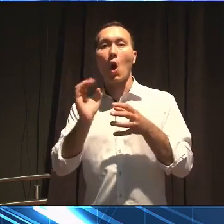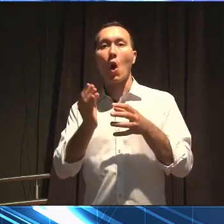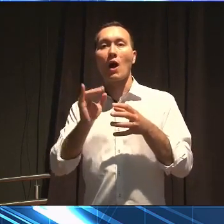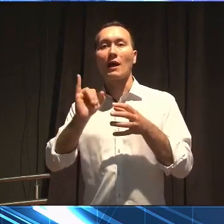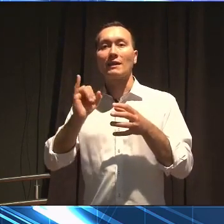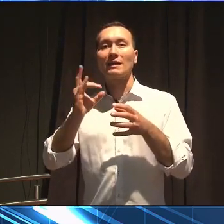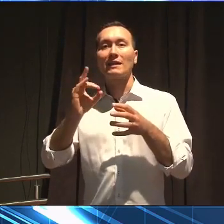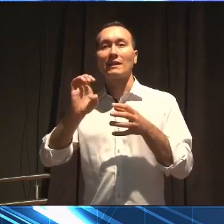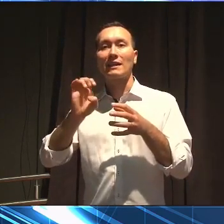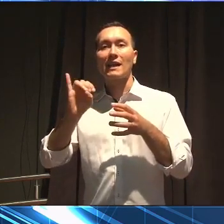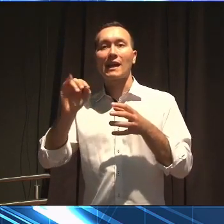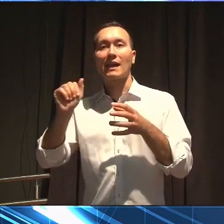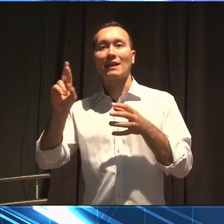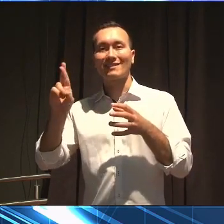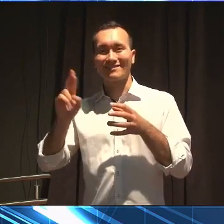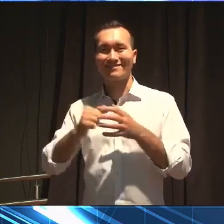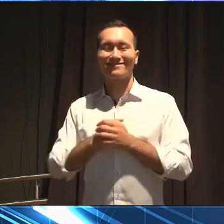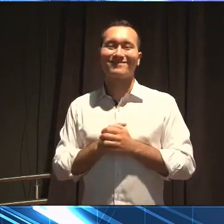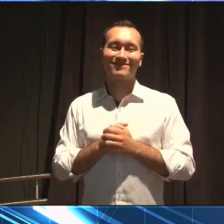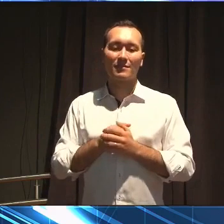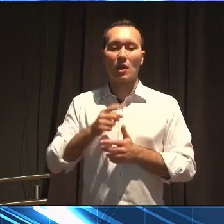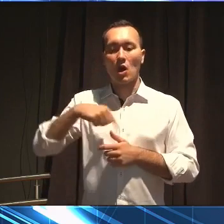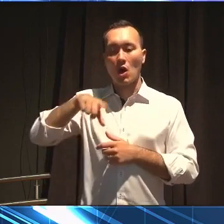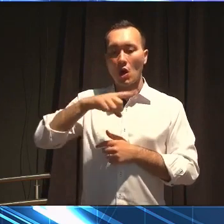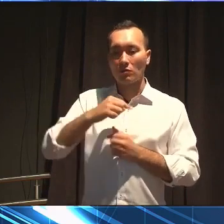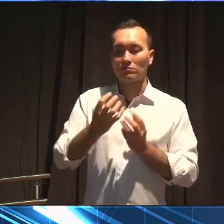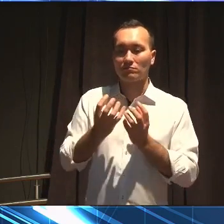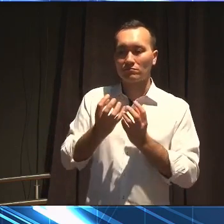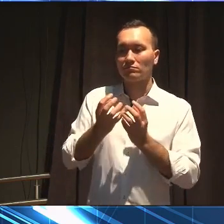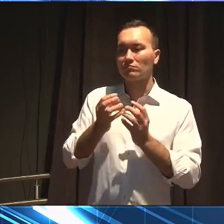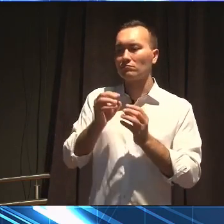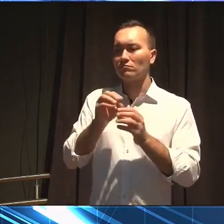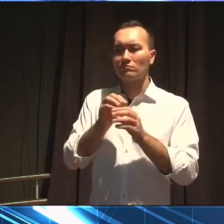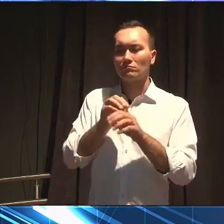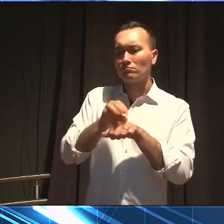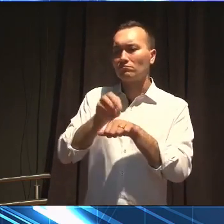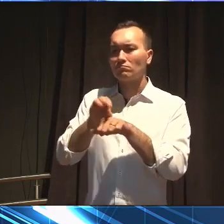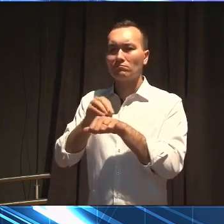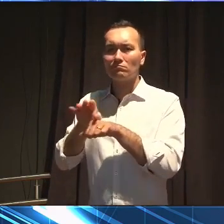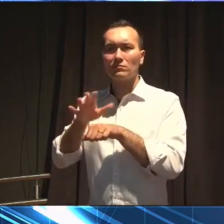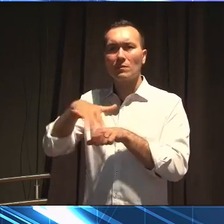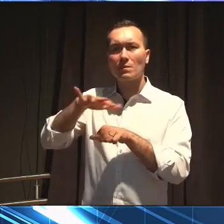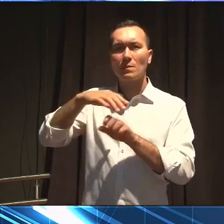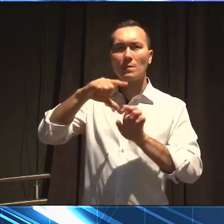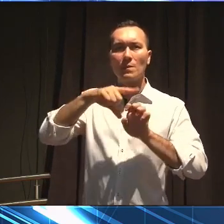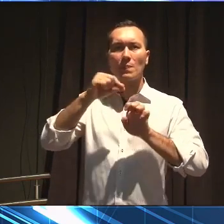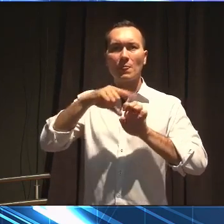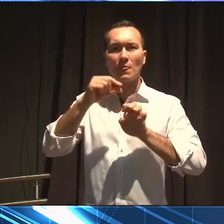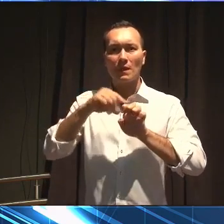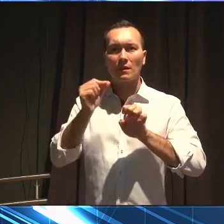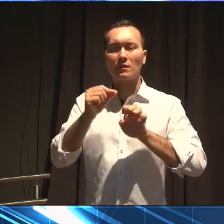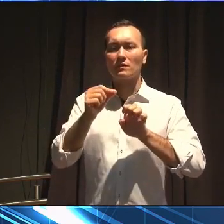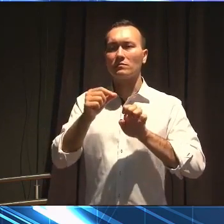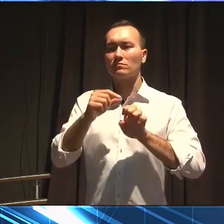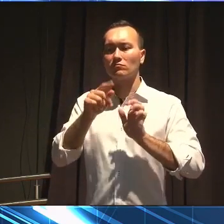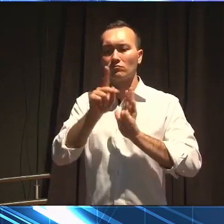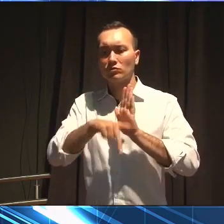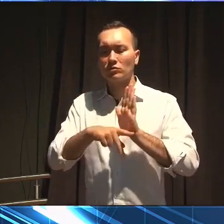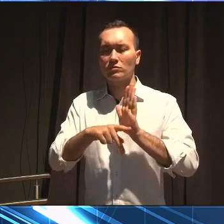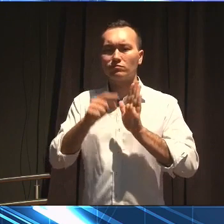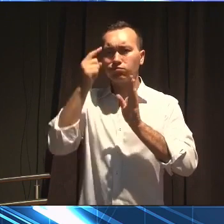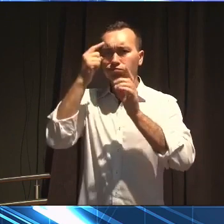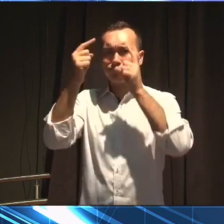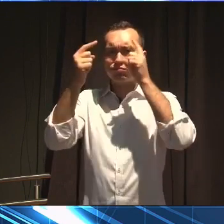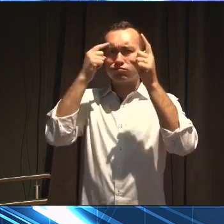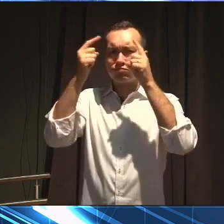os alunos desenvolvam projetos na área de empreendedorismo, incluindo projetos super criativos.